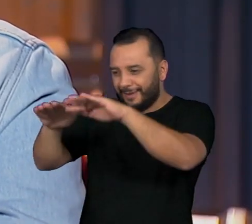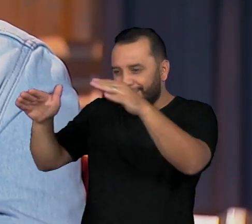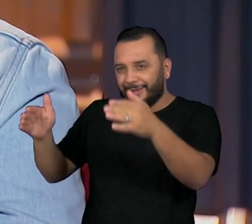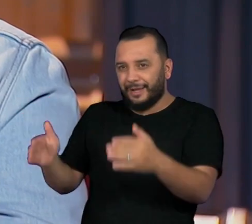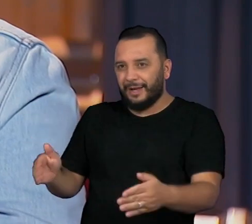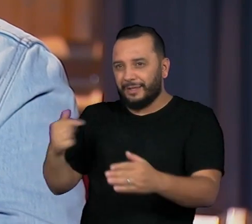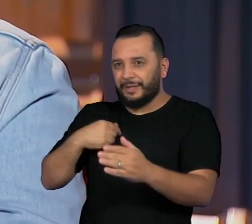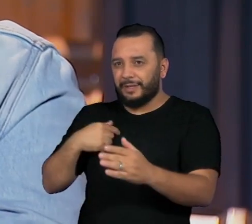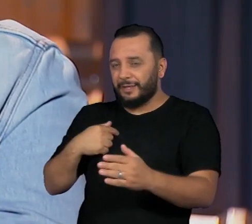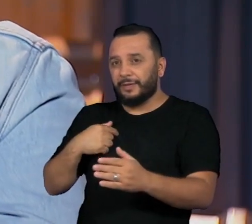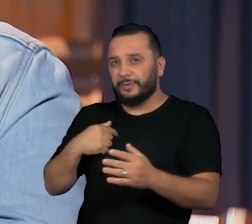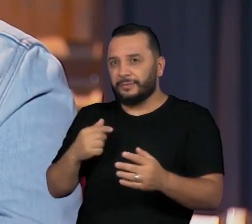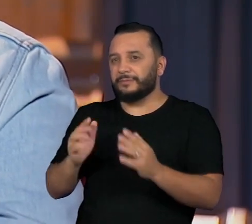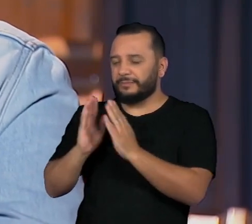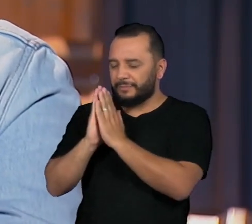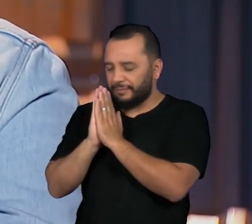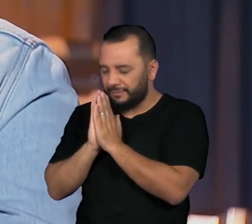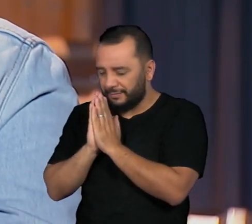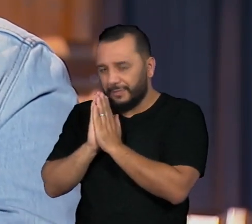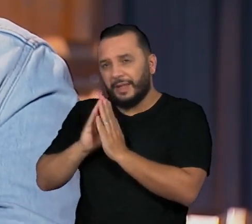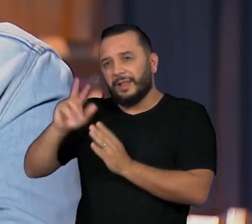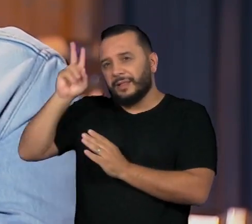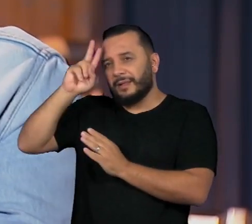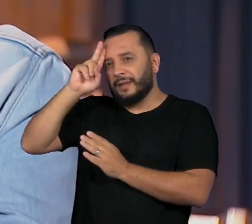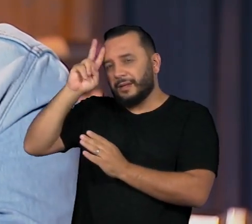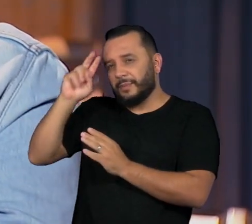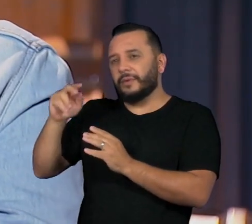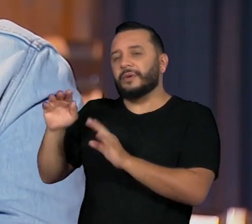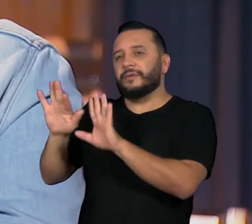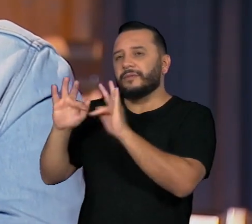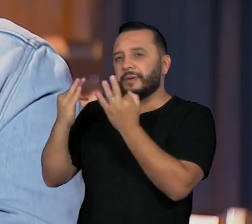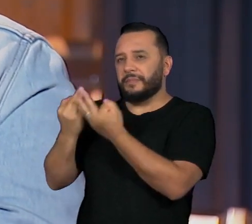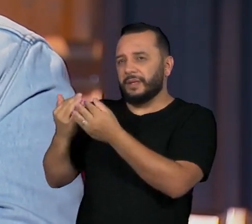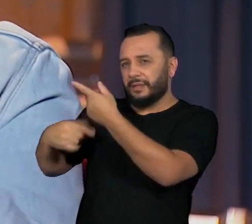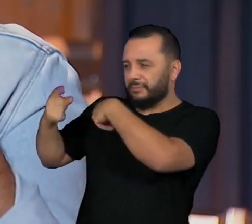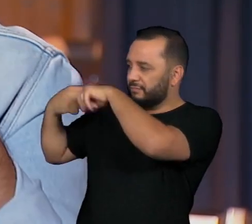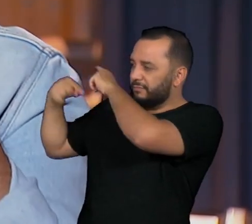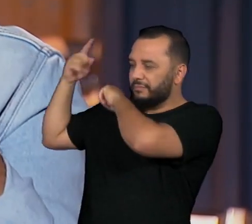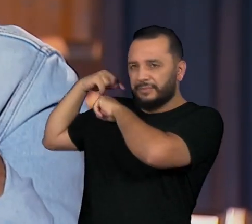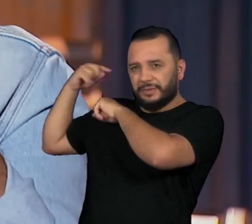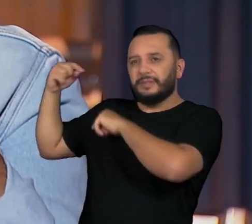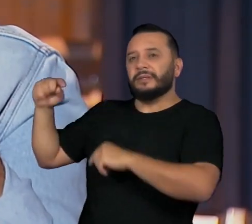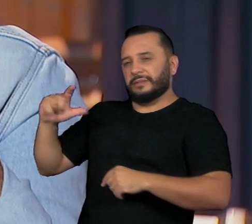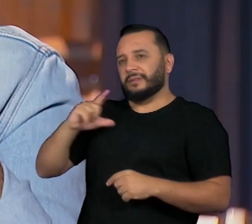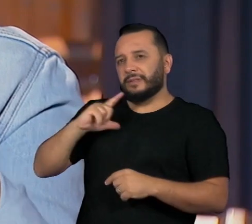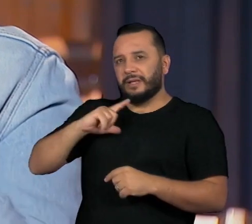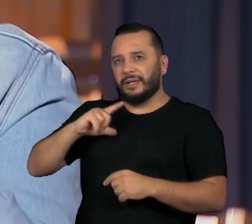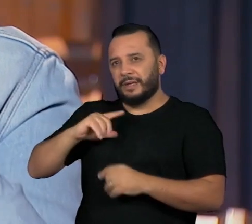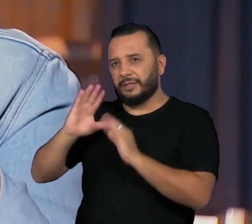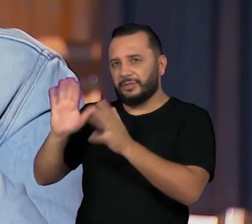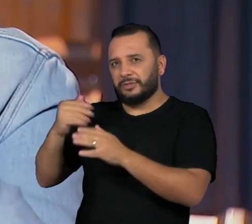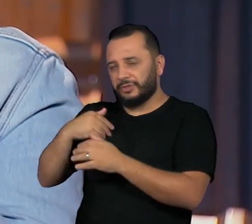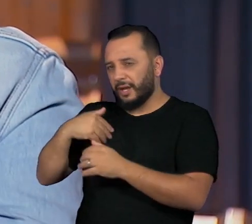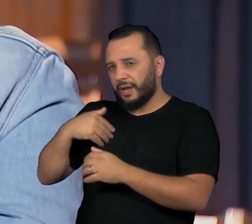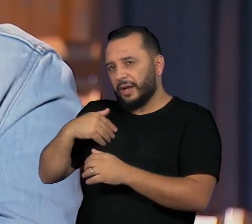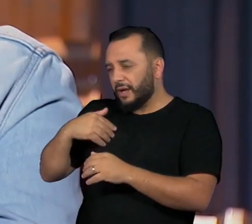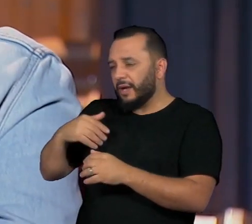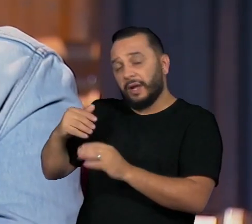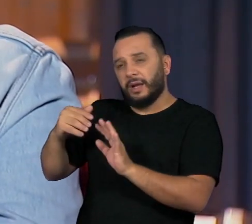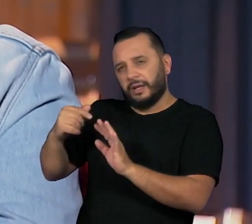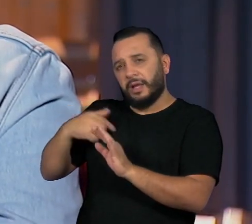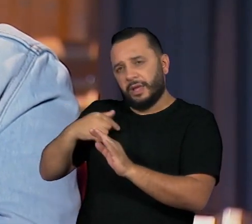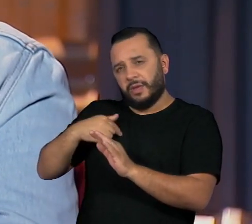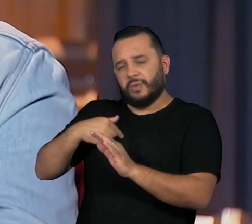onde eu faço o meu trabalho com os meus ancestrais, com as entidades que eu escolhi ter ali. Eu tenho uma versão própria dessas crenças, eu sou um neurobiólogo, então eu